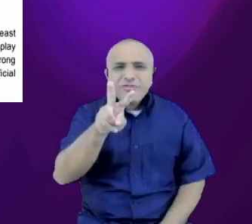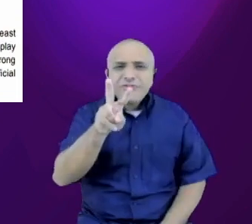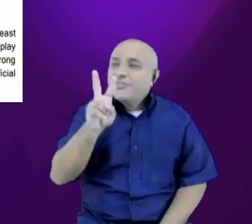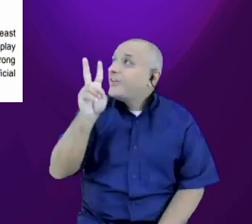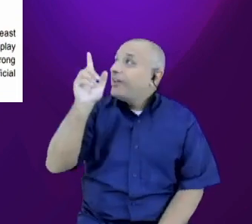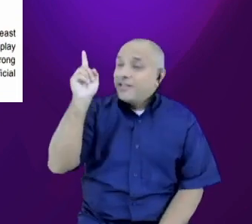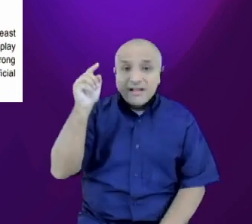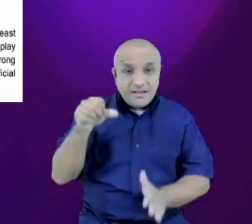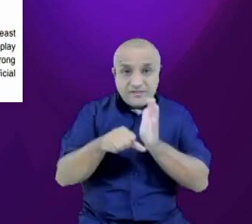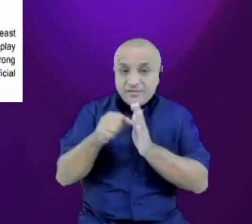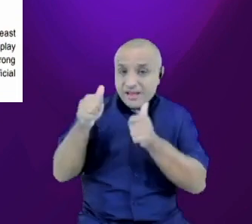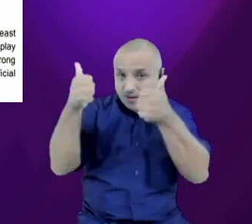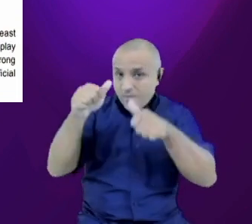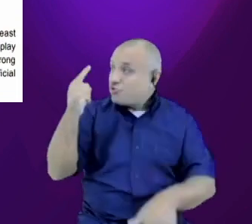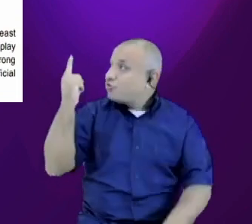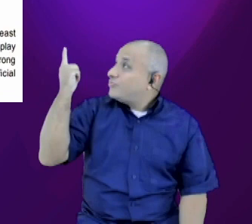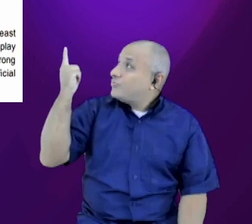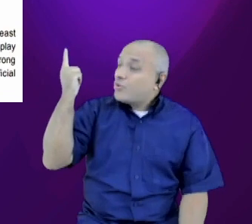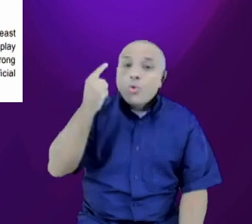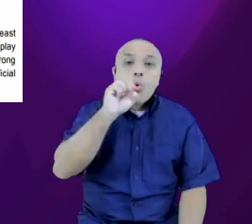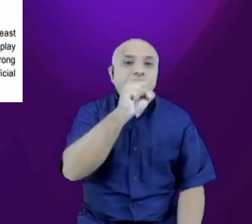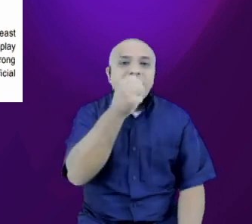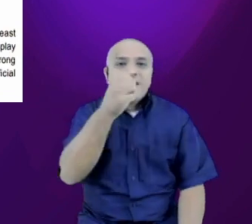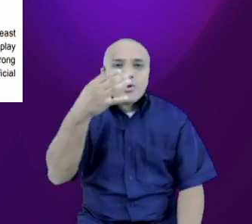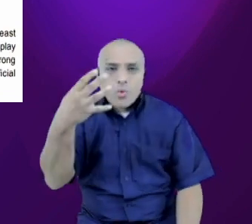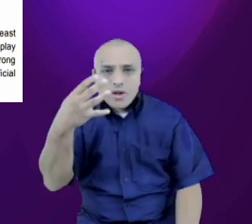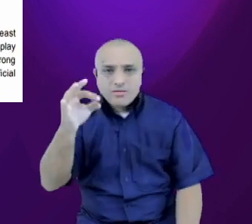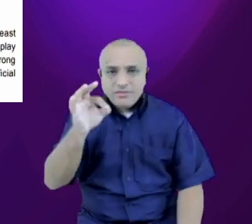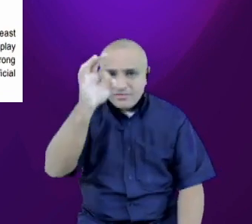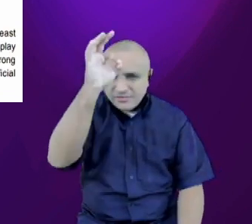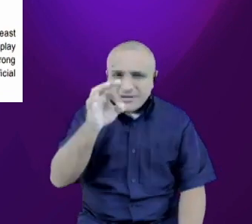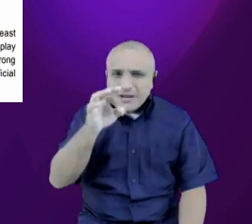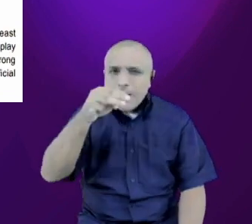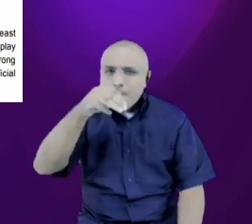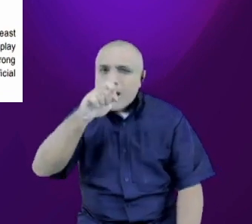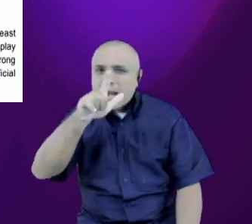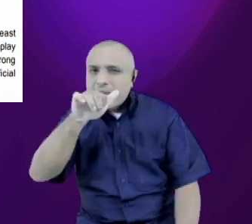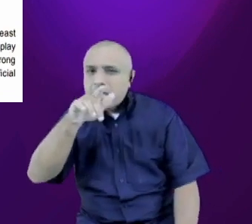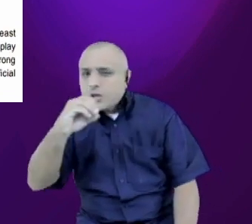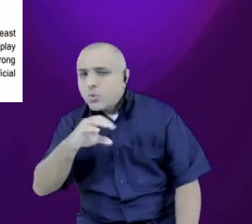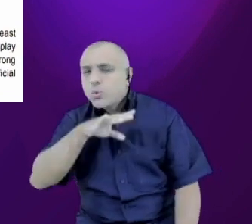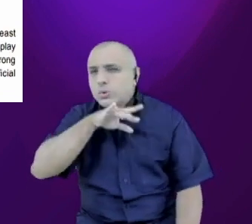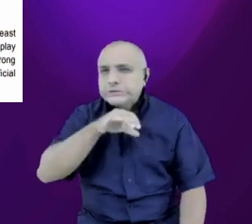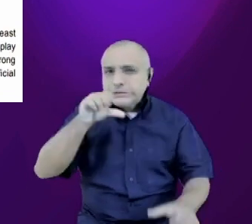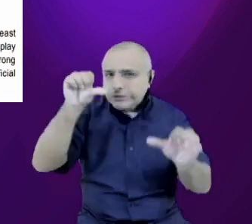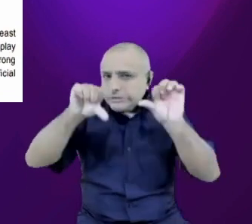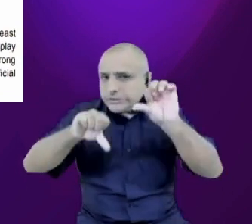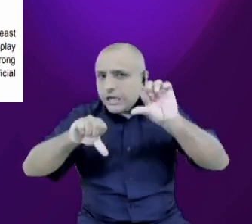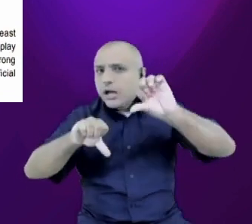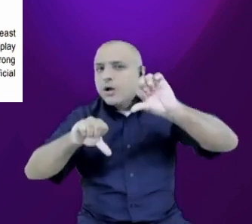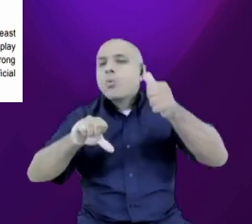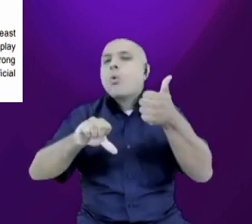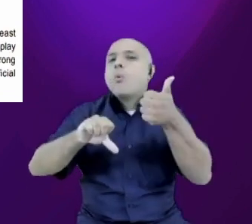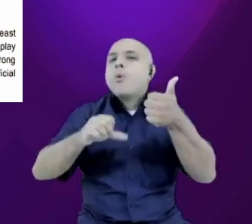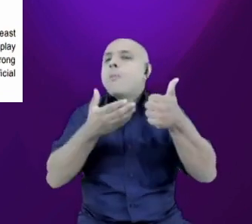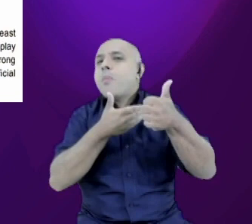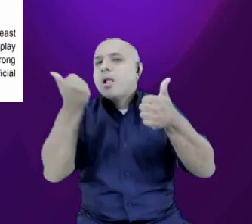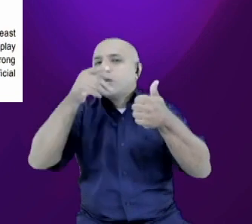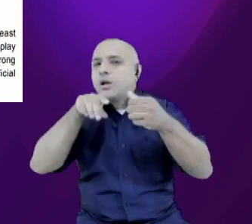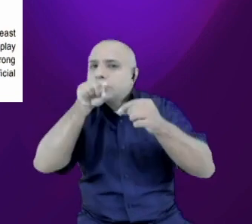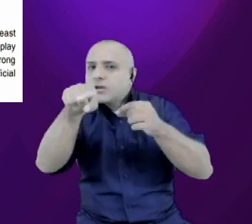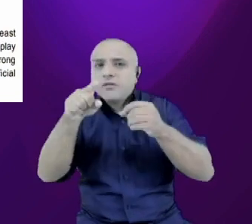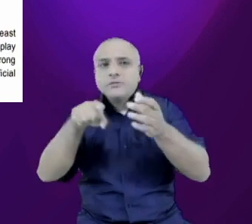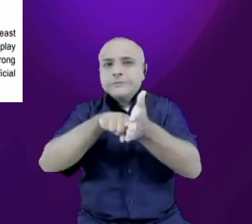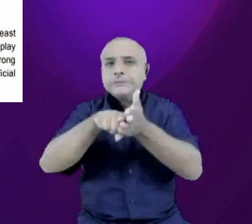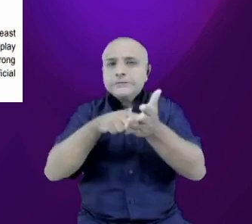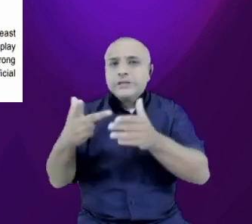1, 84% de probabilidade de malignidade, se provou no estudo da peça cirúrgica se tratar de